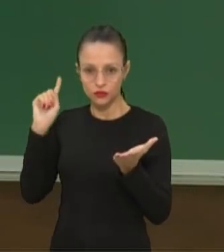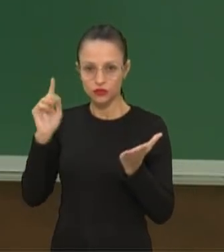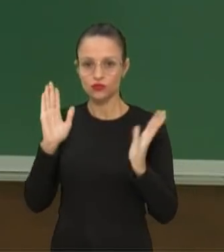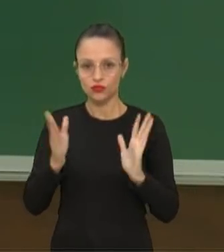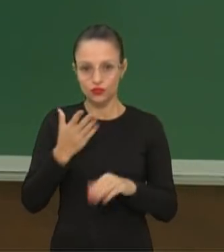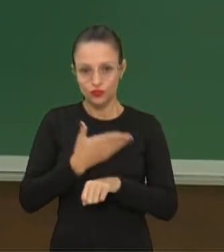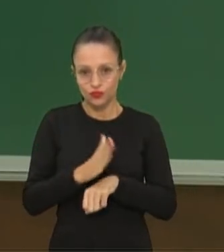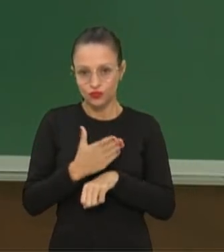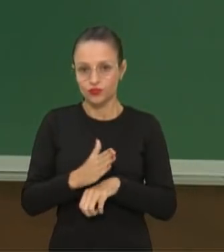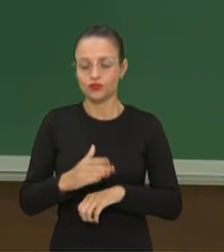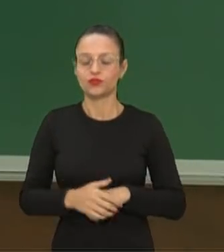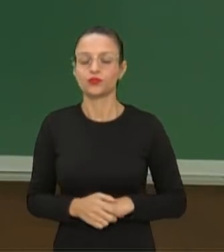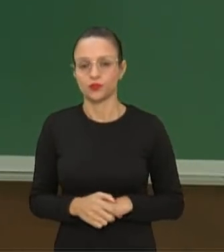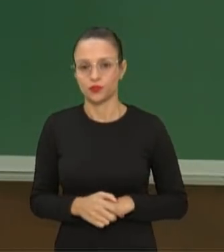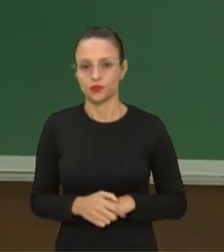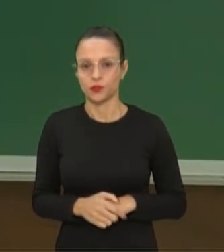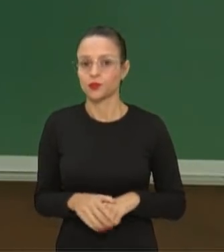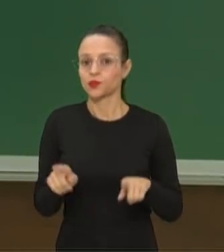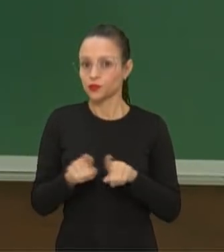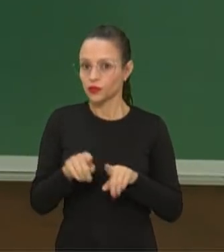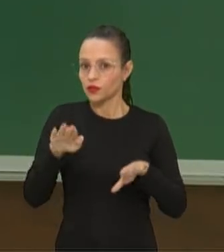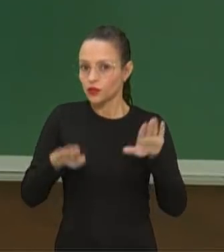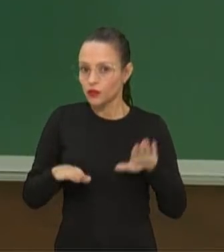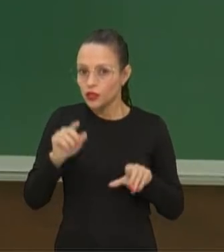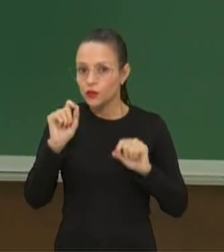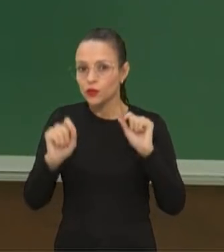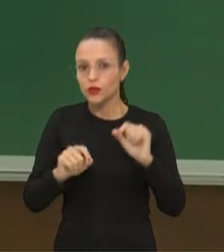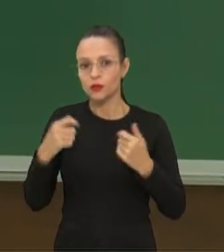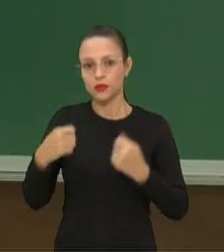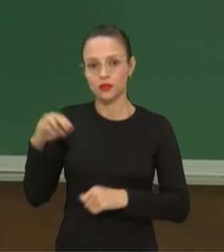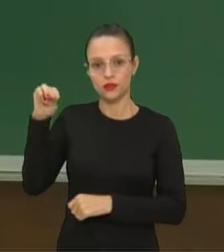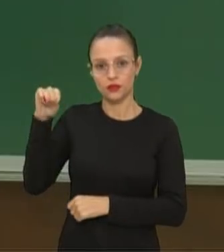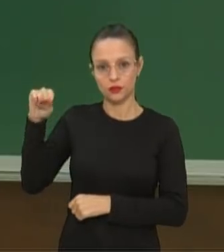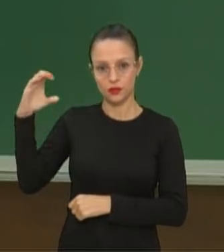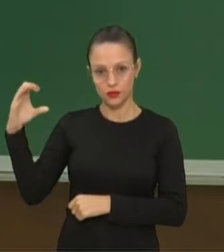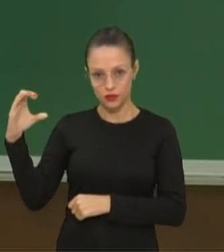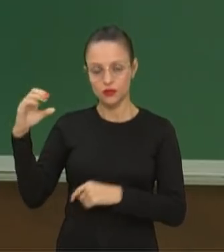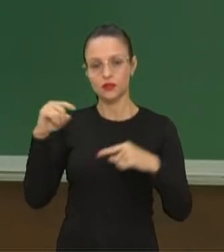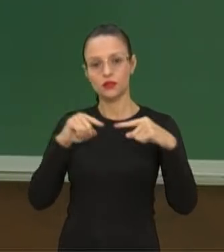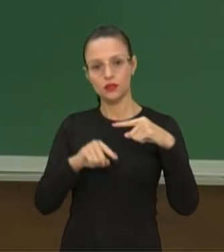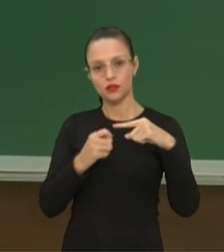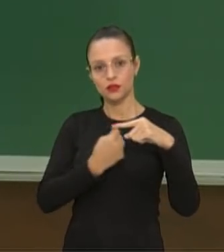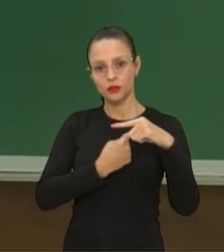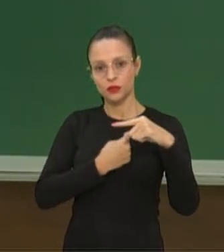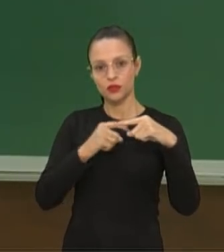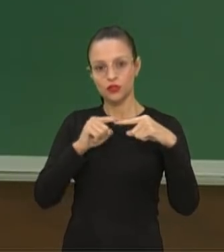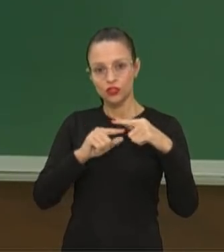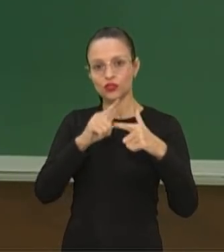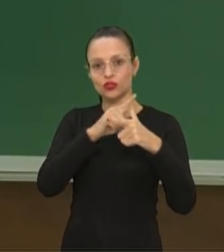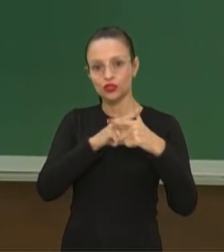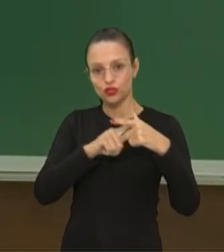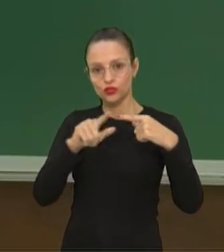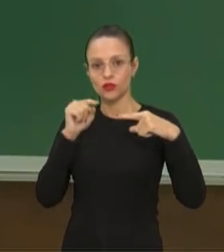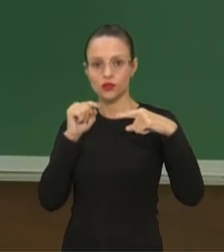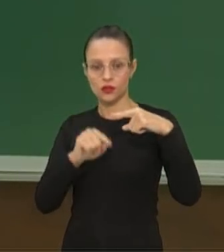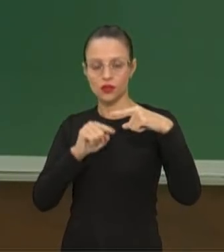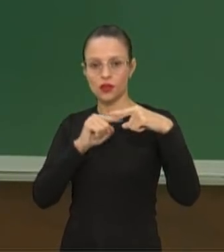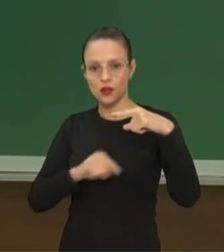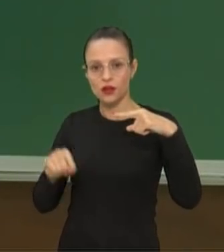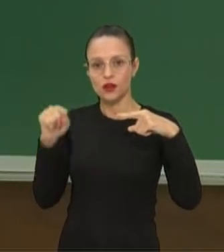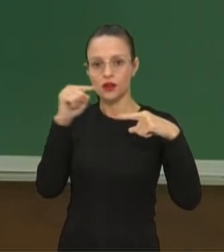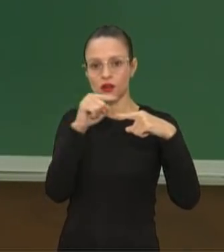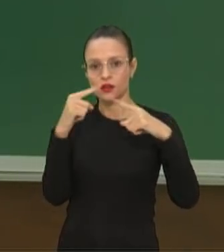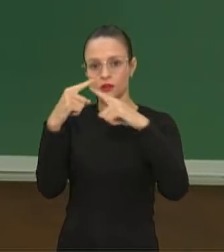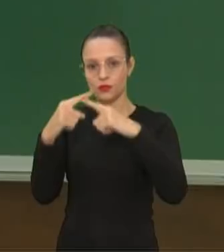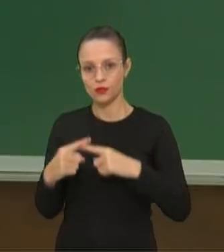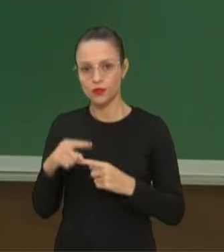certo? Em outros casos a gente tem que tirar o MMC do denominador, dividir pela parte de baixo, multiplicar pela parte de cima,